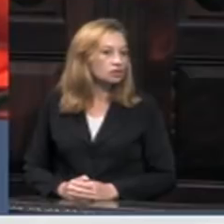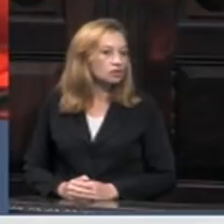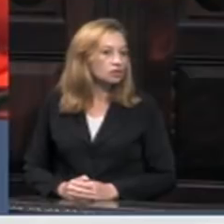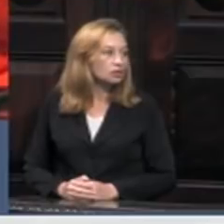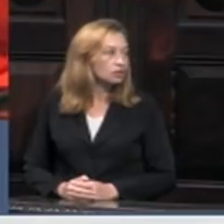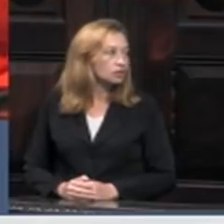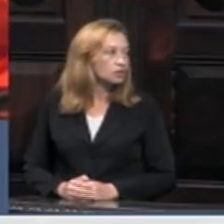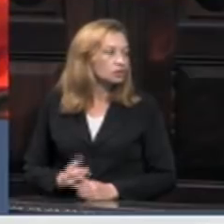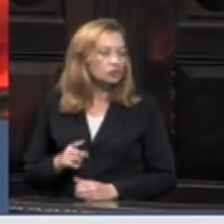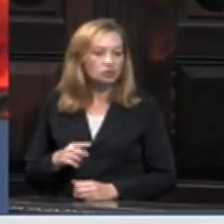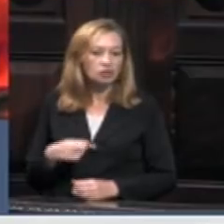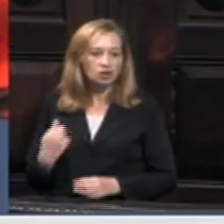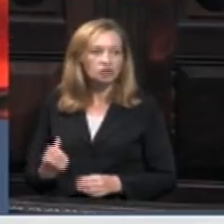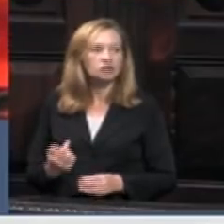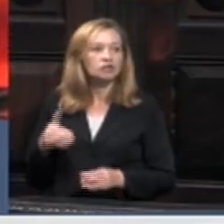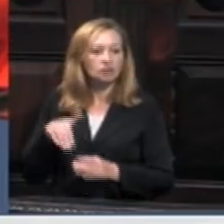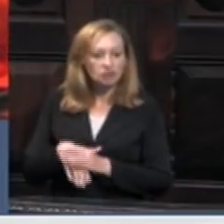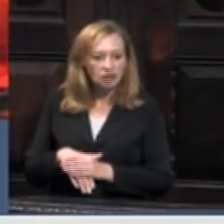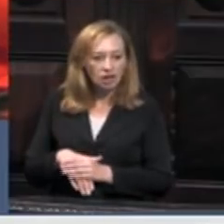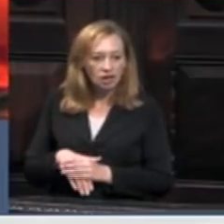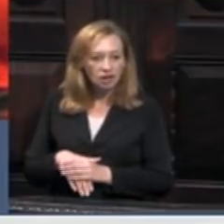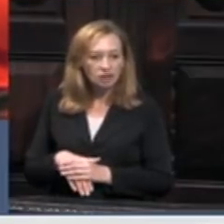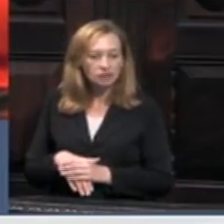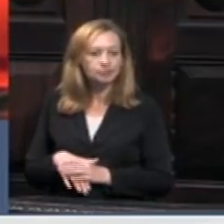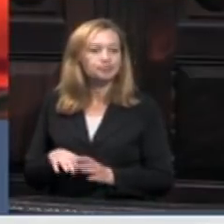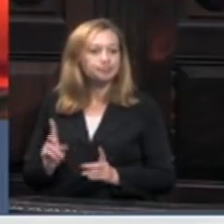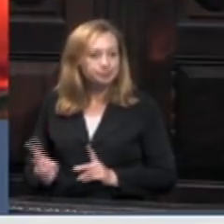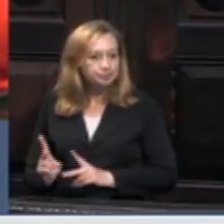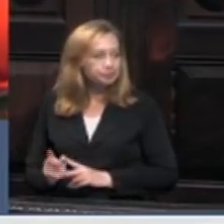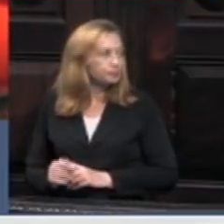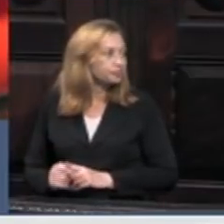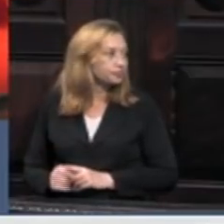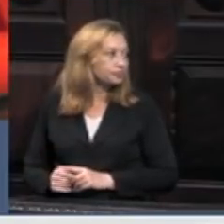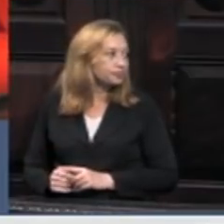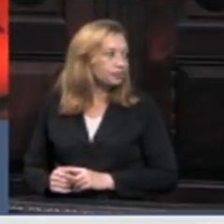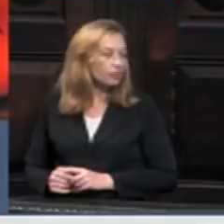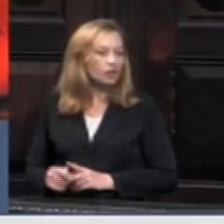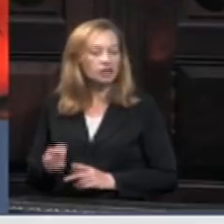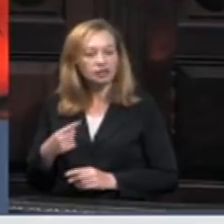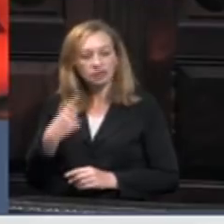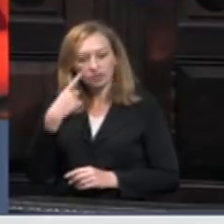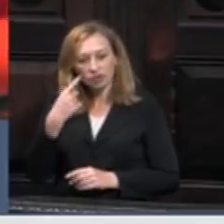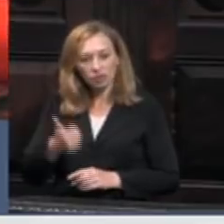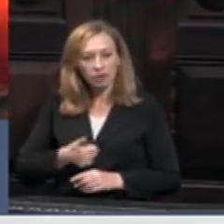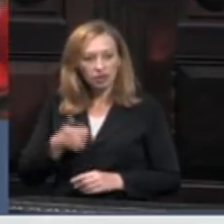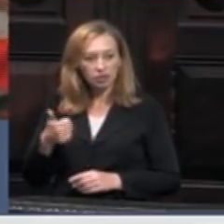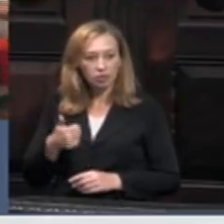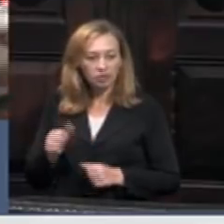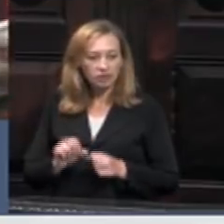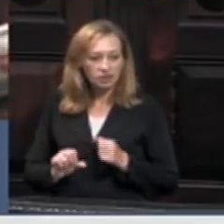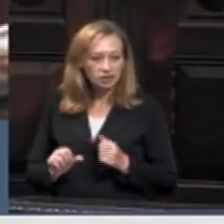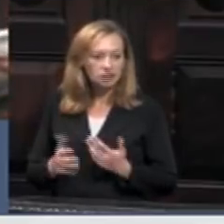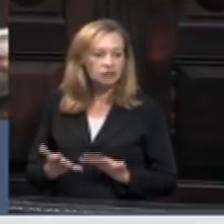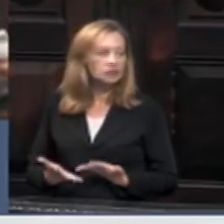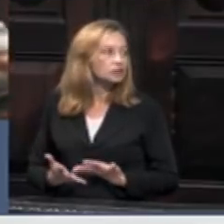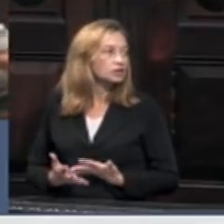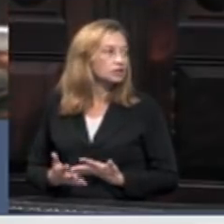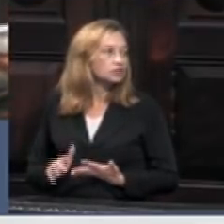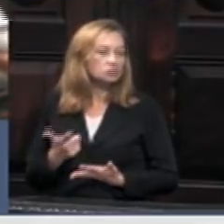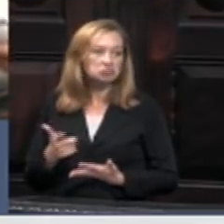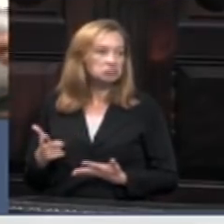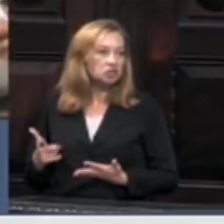vai votar no plenário ainda, logicamente, precisa construir uma saída para os destaques. Não tem nem